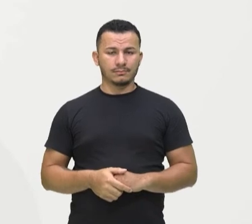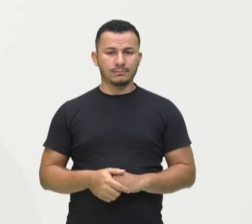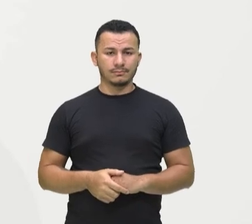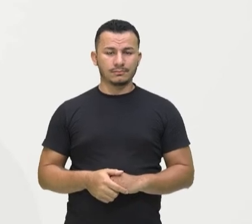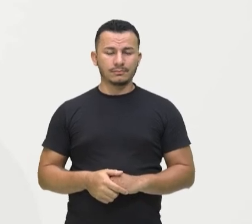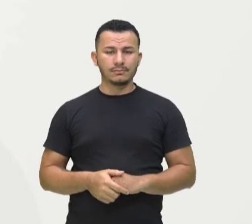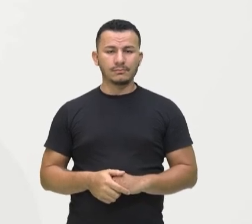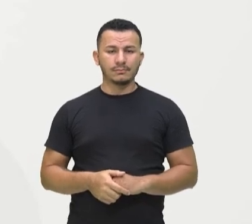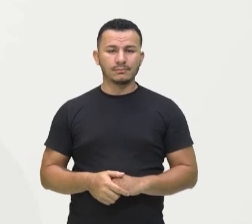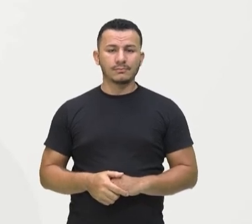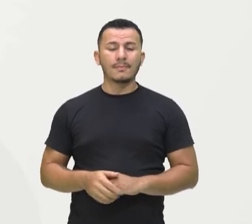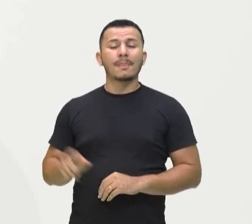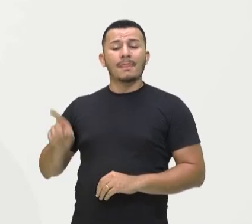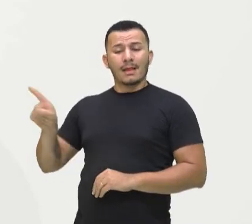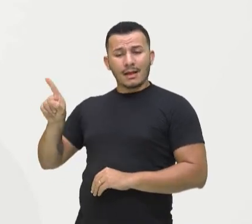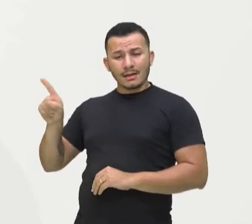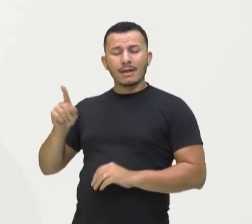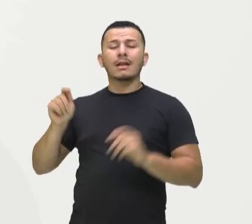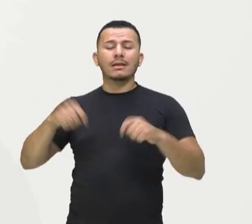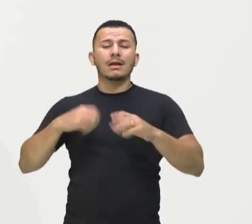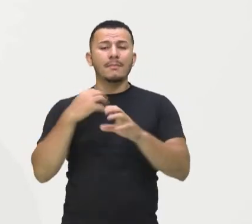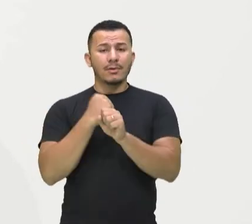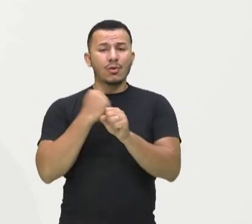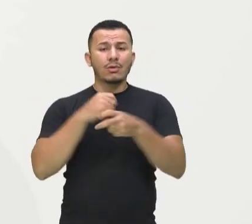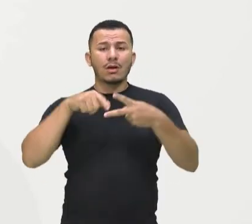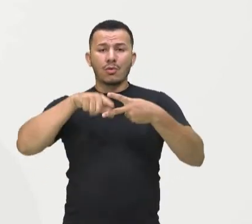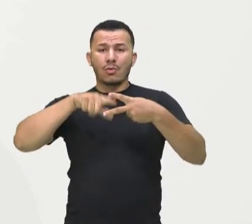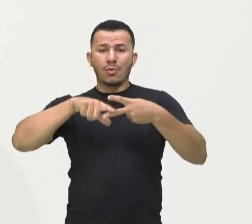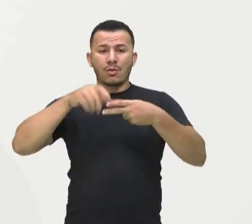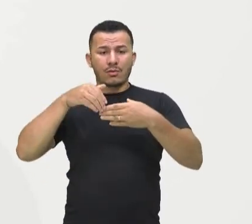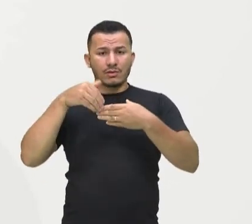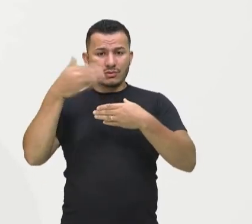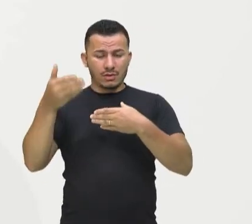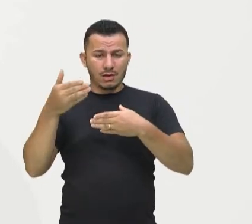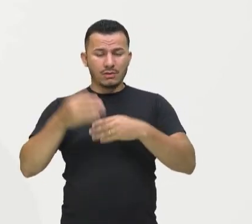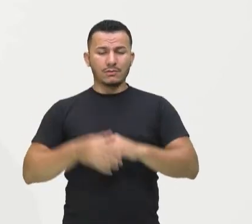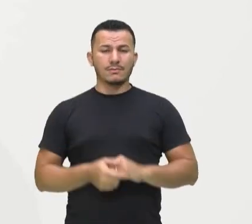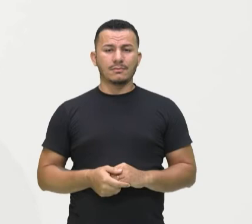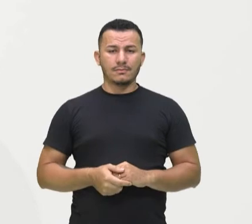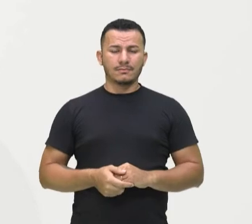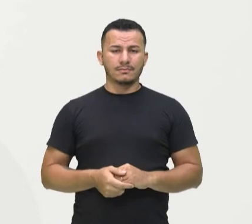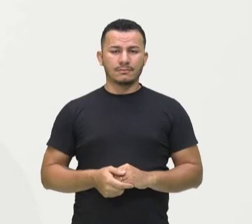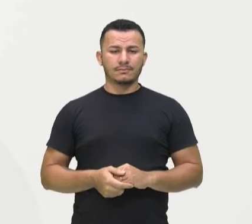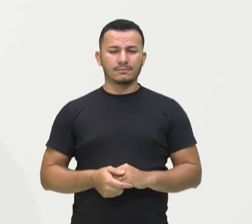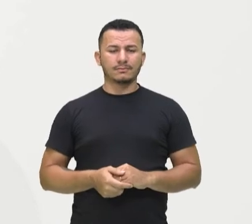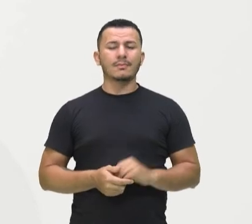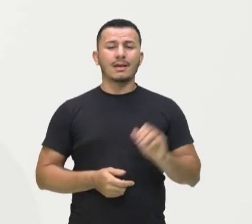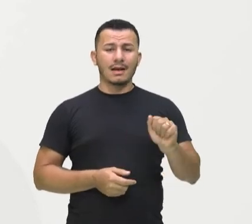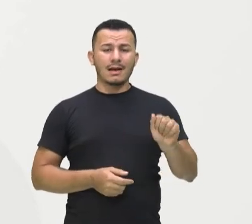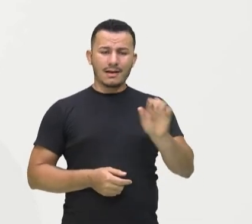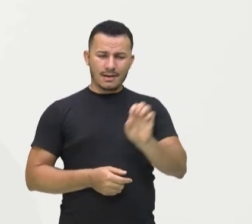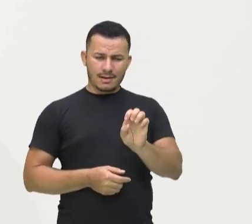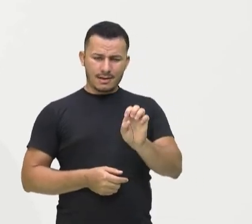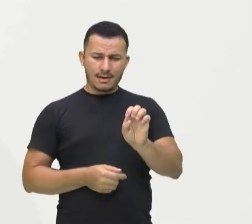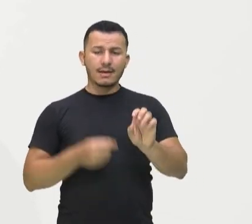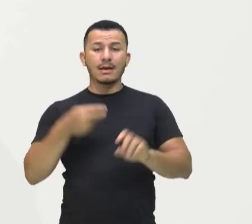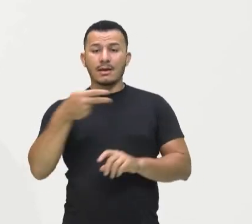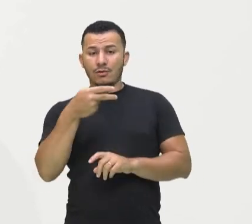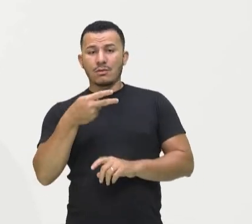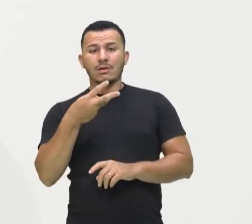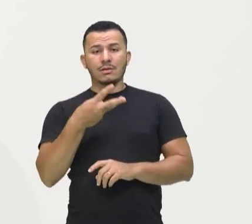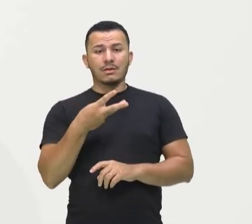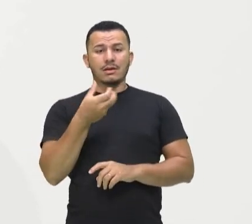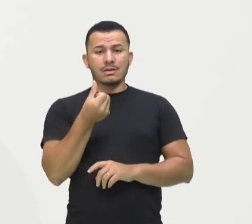Mas nós poderemos calcular o ângulo externo assim, ó. O ângulo externo de um dodecágono é igual a